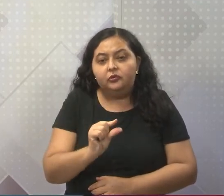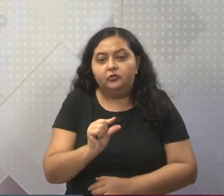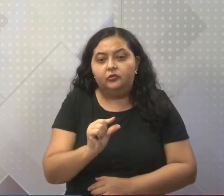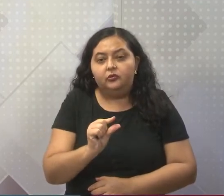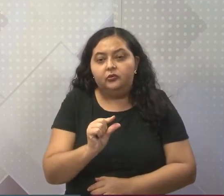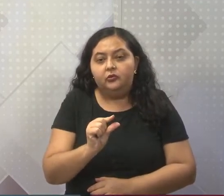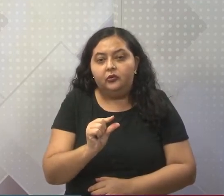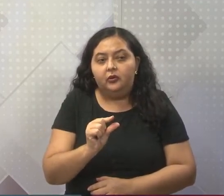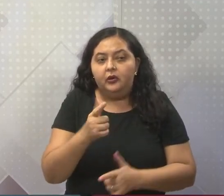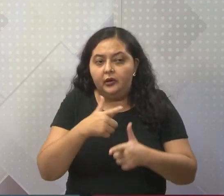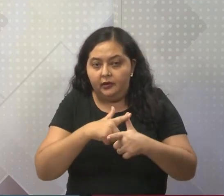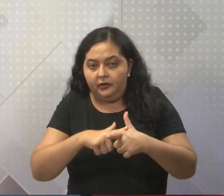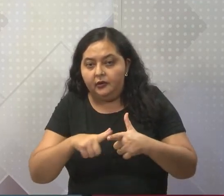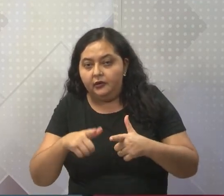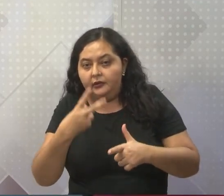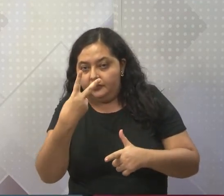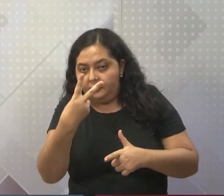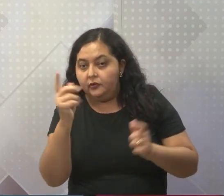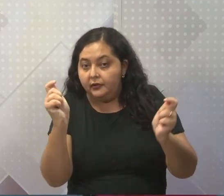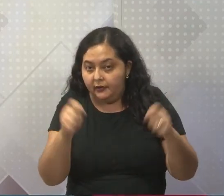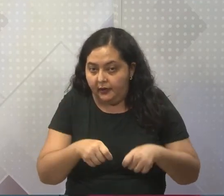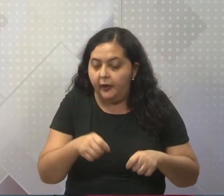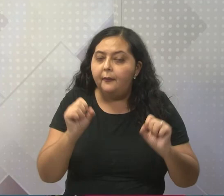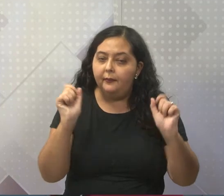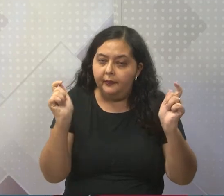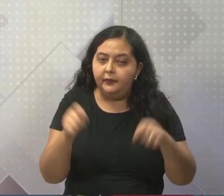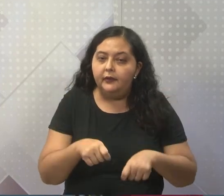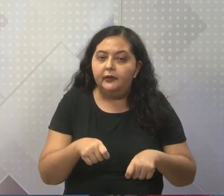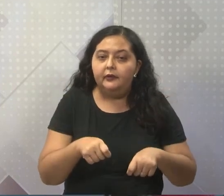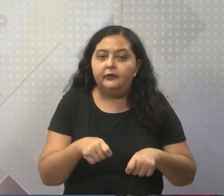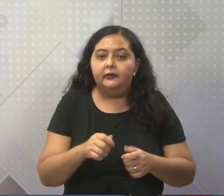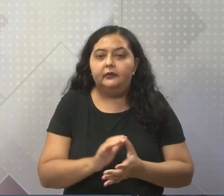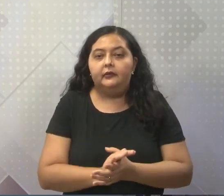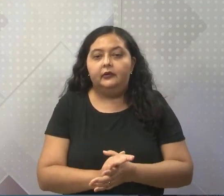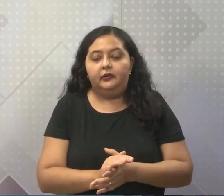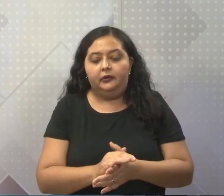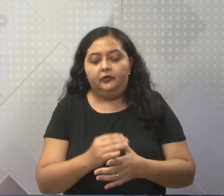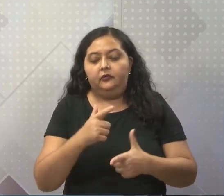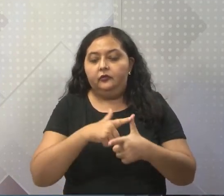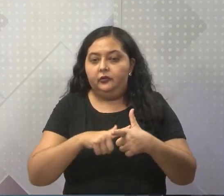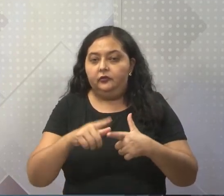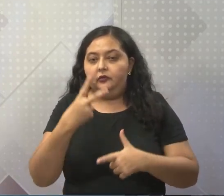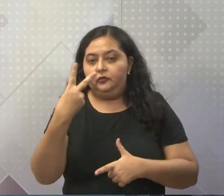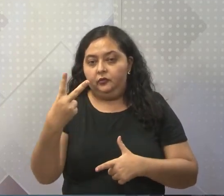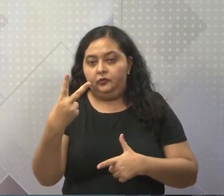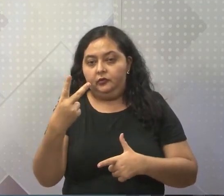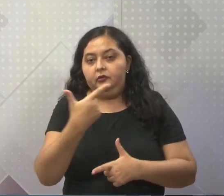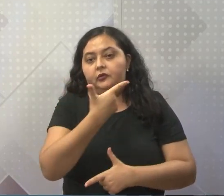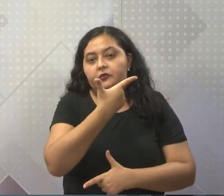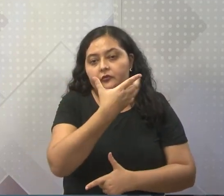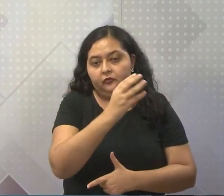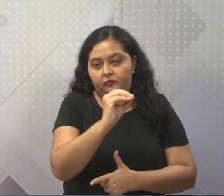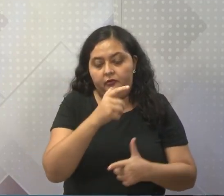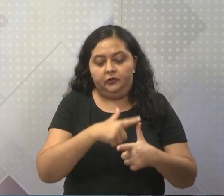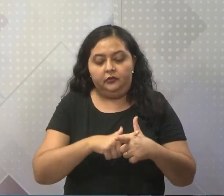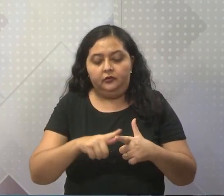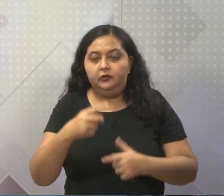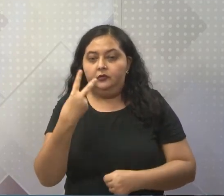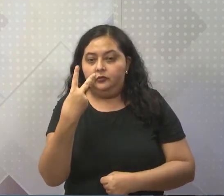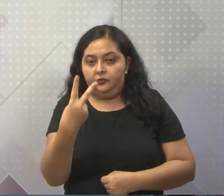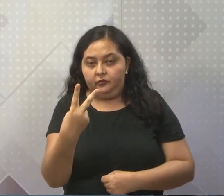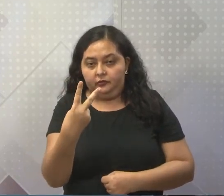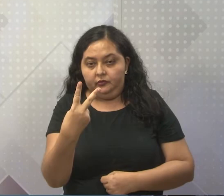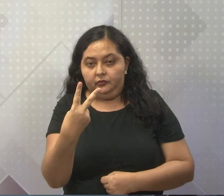posso dividir por 2? Posso. Então, vamos dividir tudo por 2. 20 dividido por